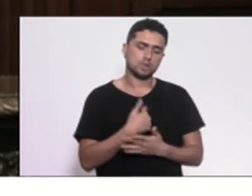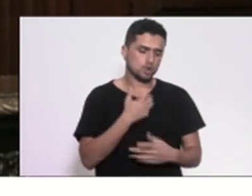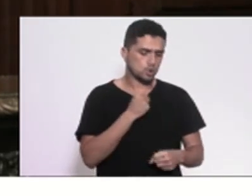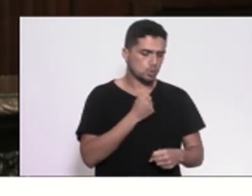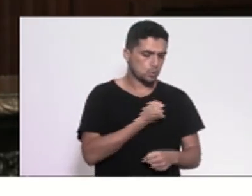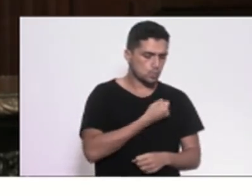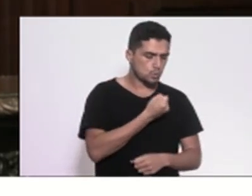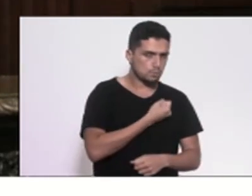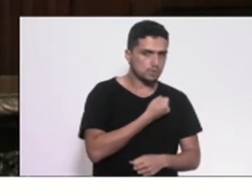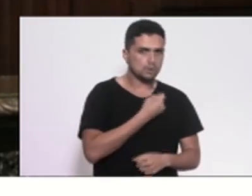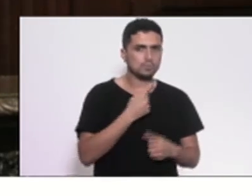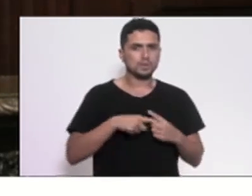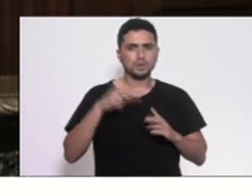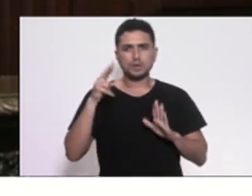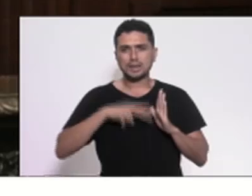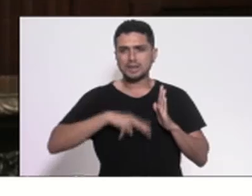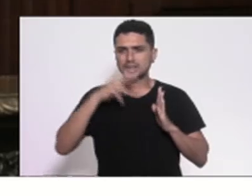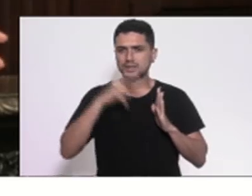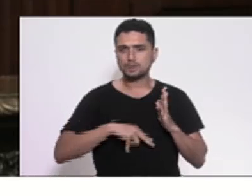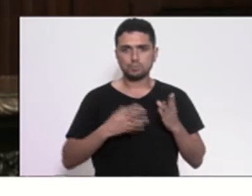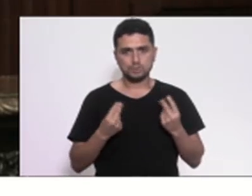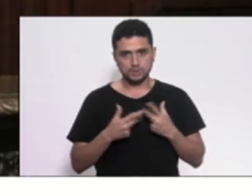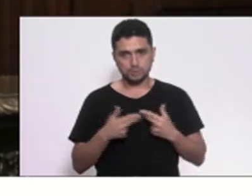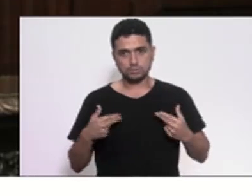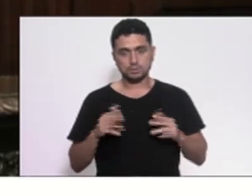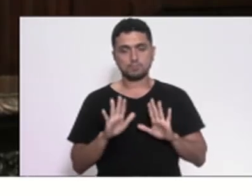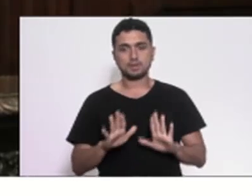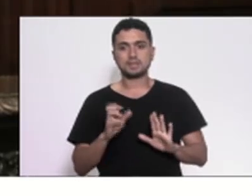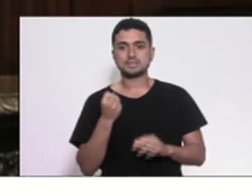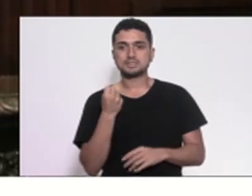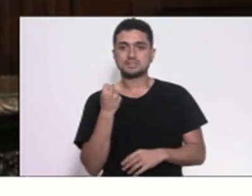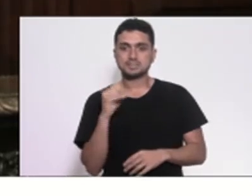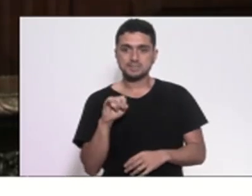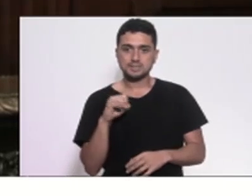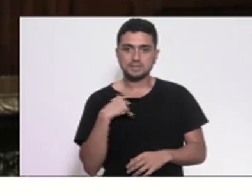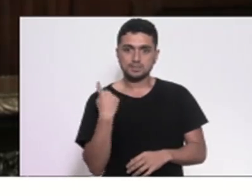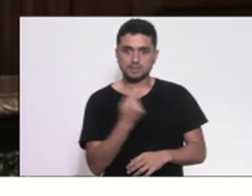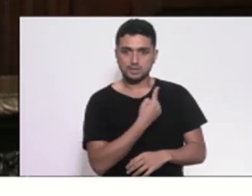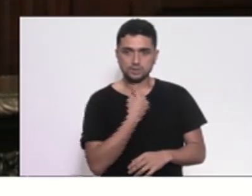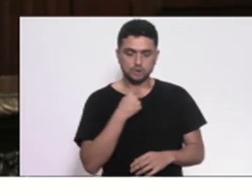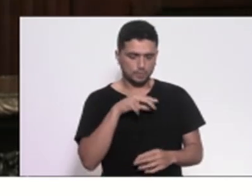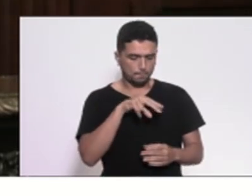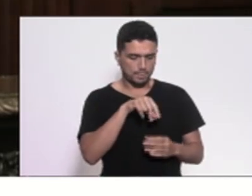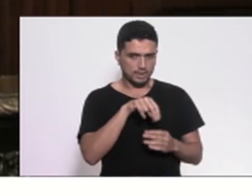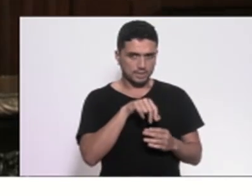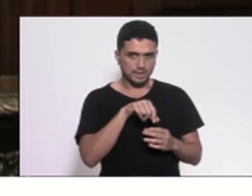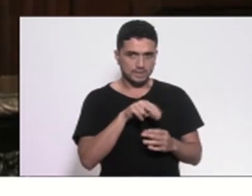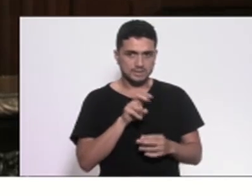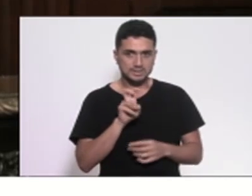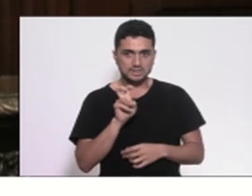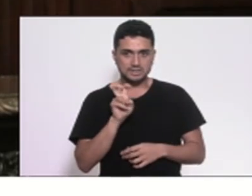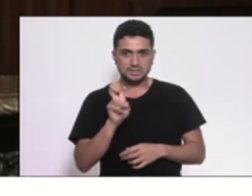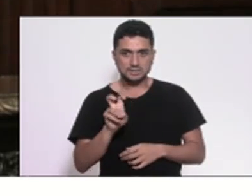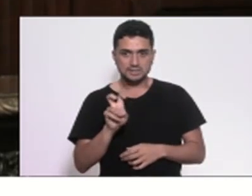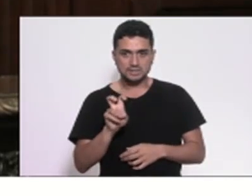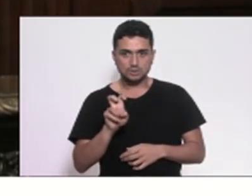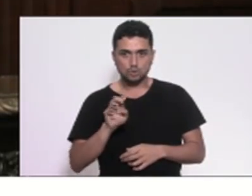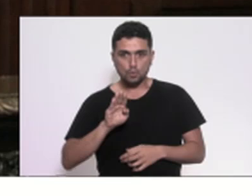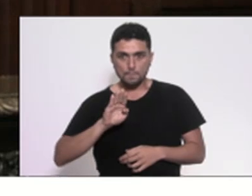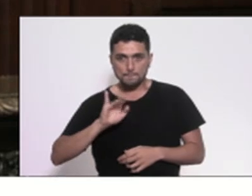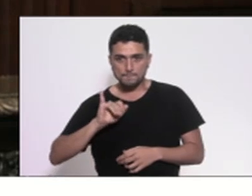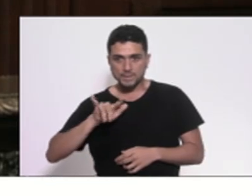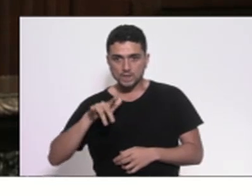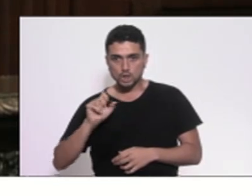lido matérias diversas sobre isso. Mas se a gente plantasse uns 5 bilhões de